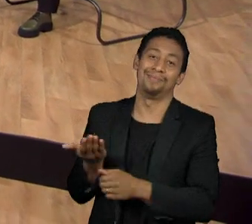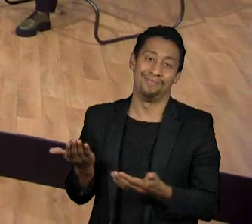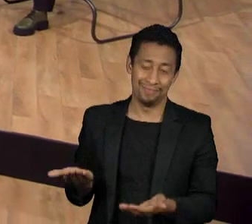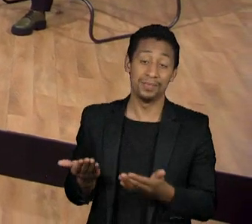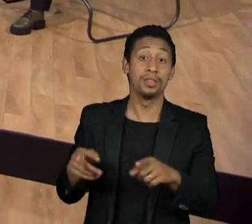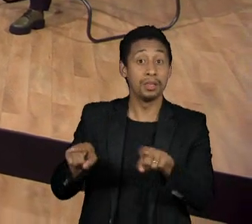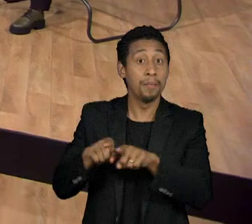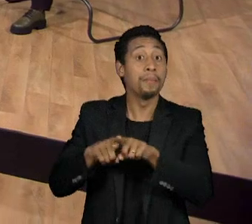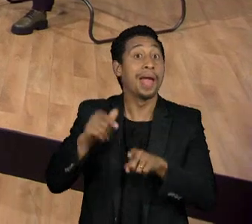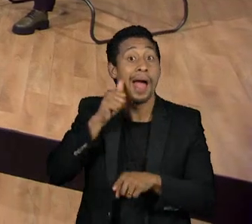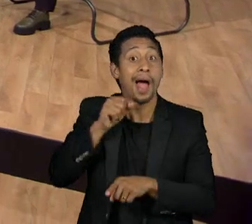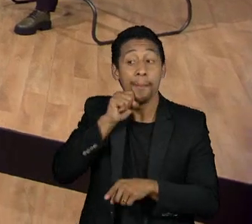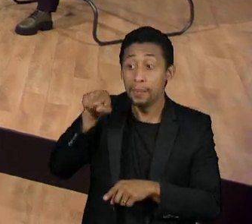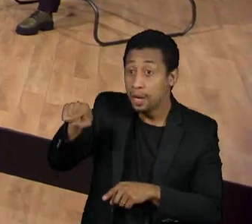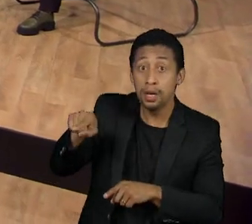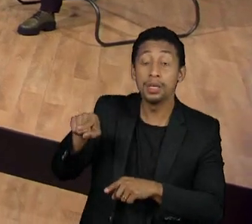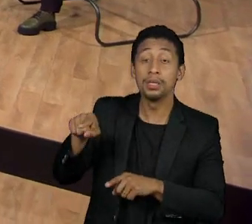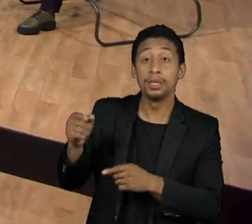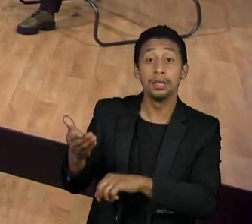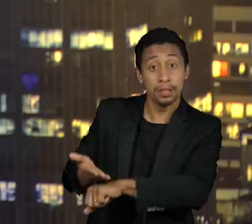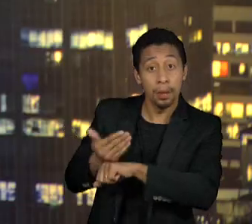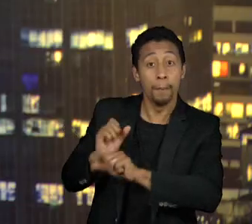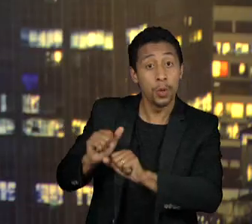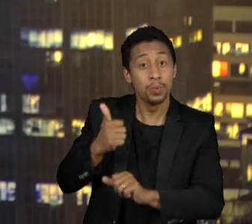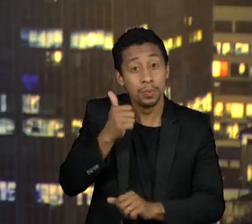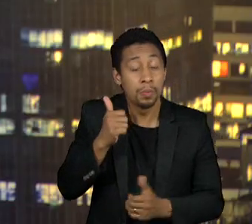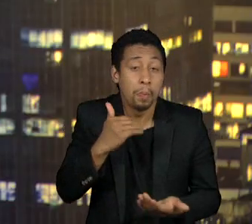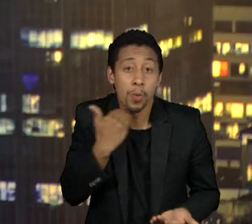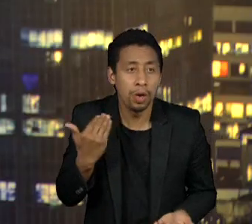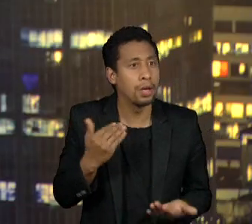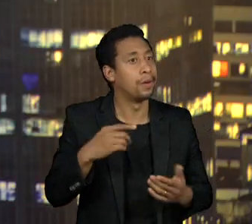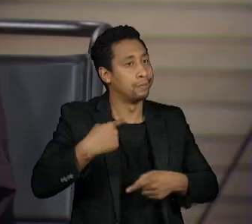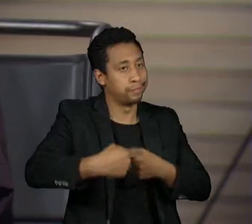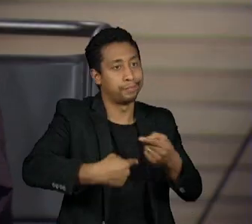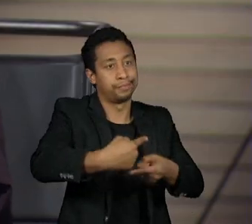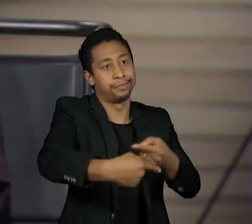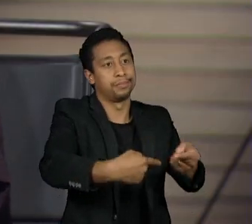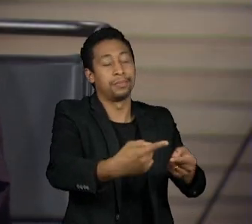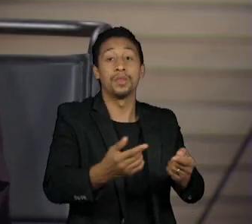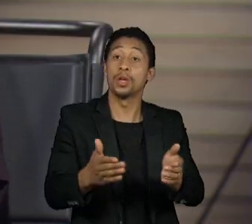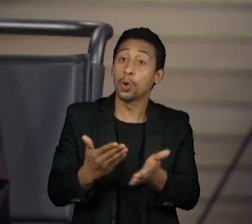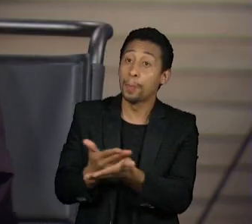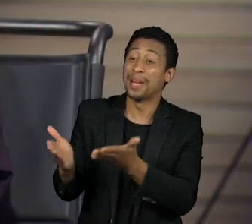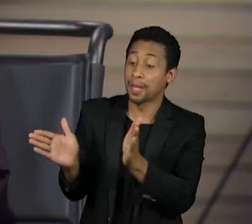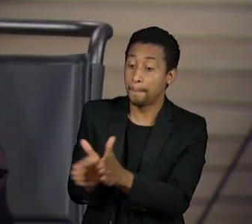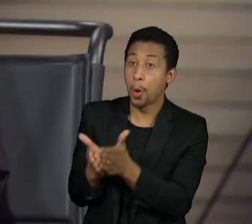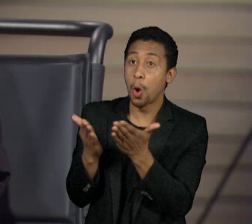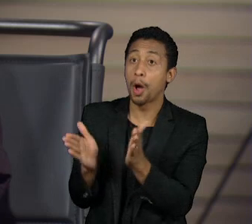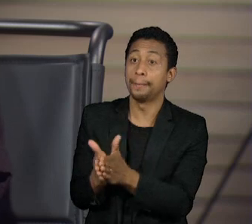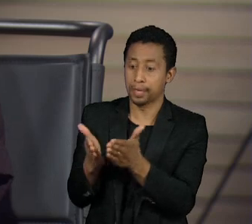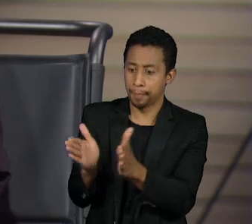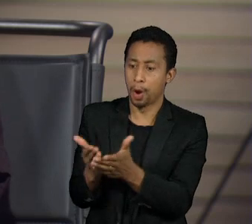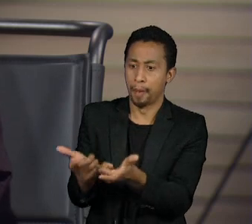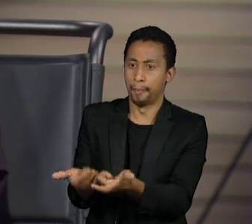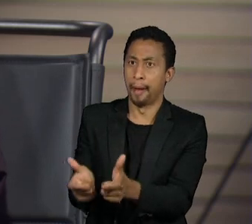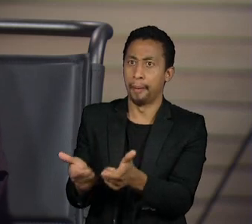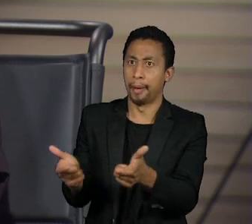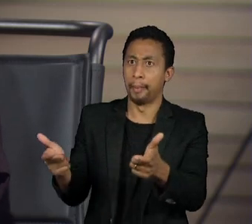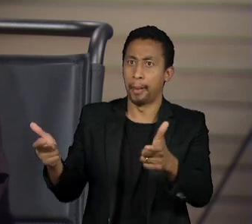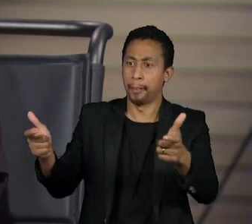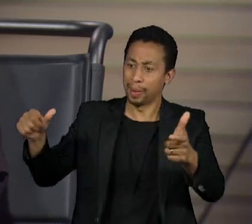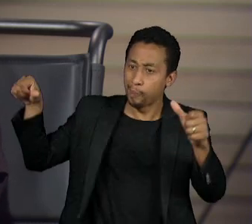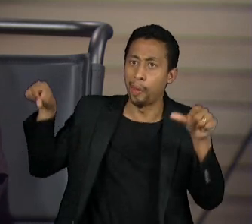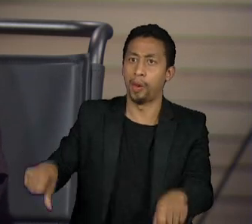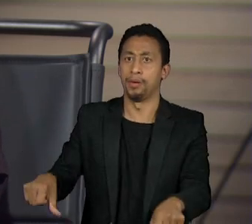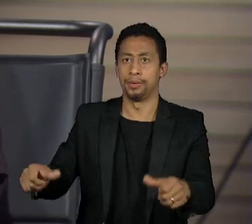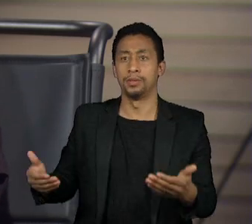mãe grávida. Isso pode se tornar um ciclo também, né? E perpetuar, né? Ela começa pobre e a pobreza vai aumentando, mas o pior é o processo de